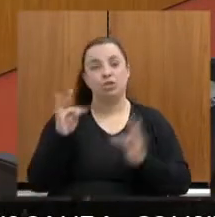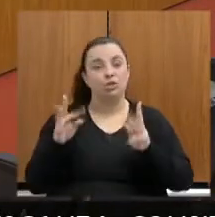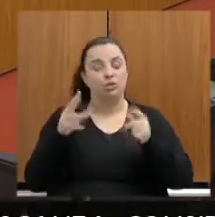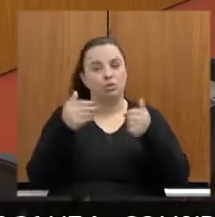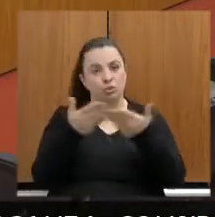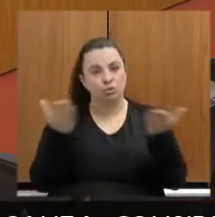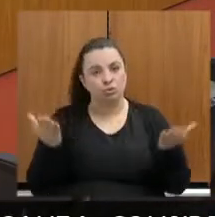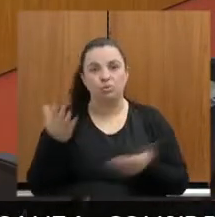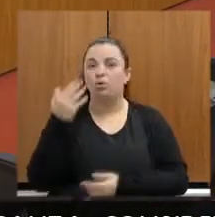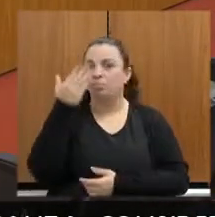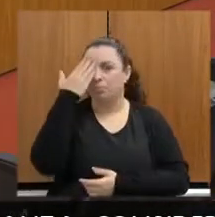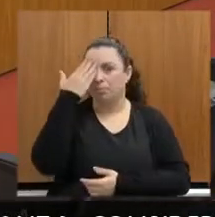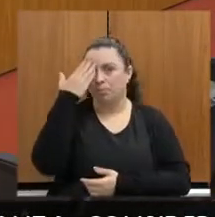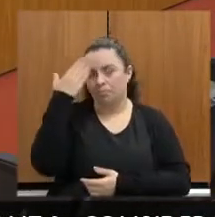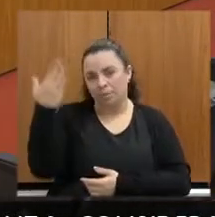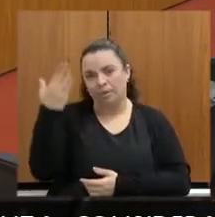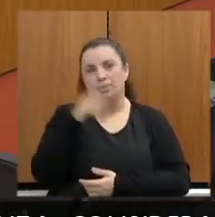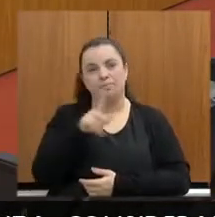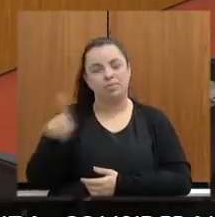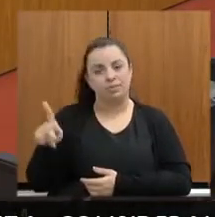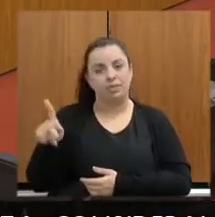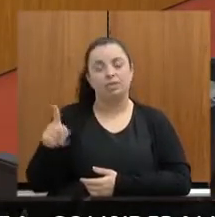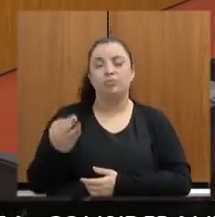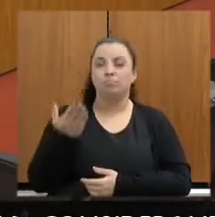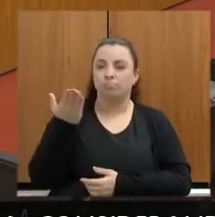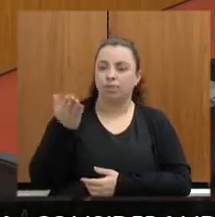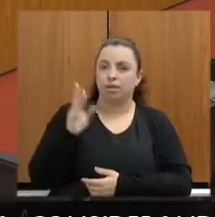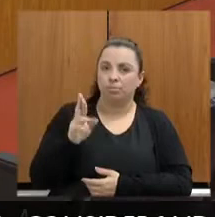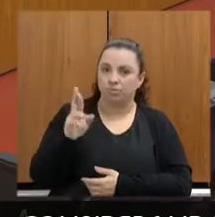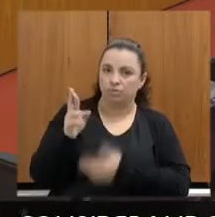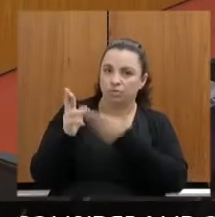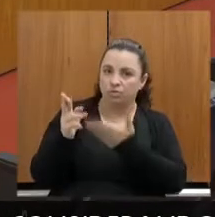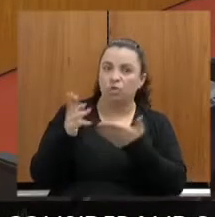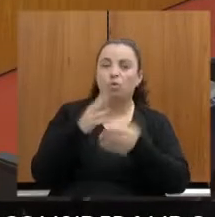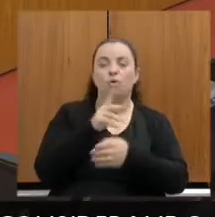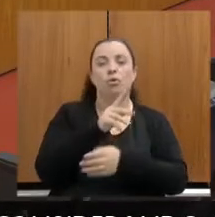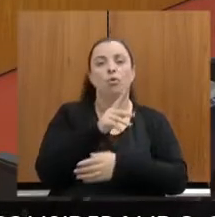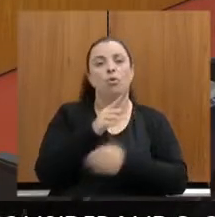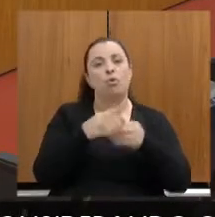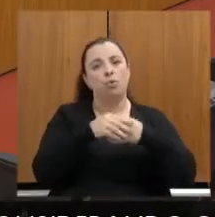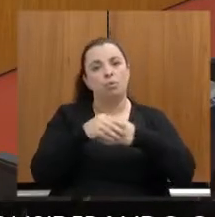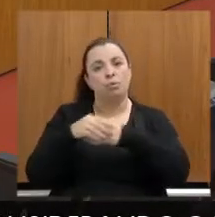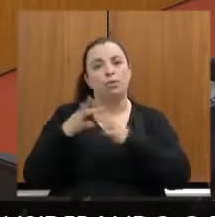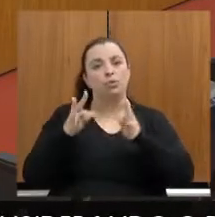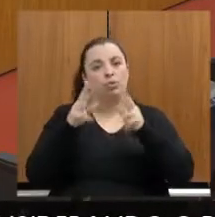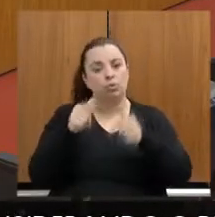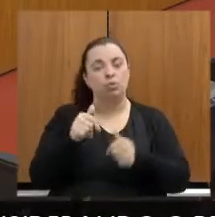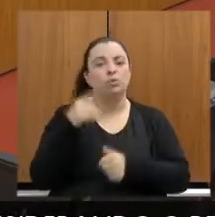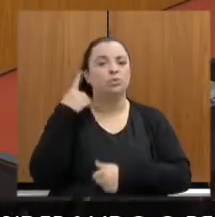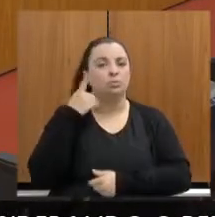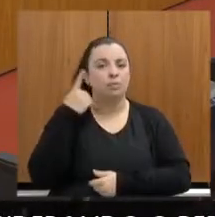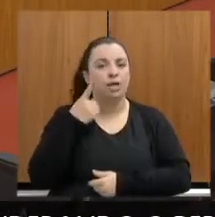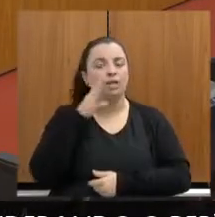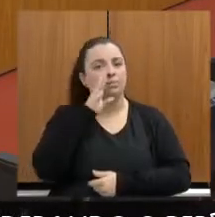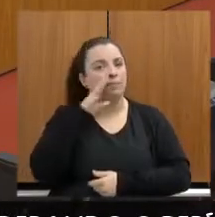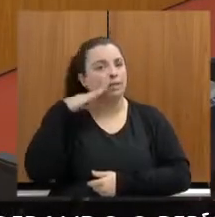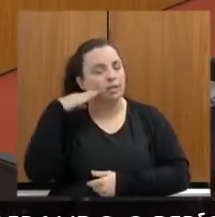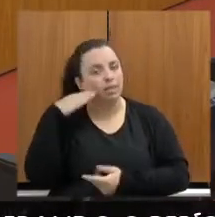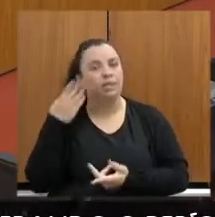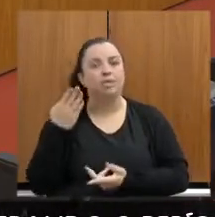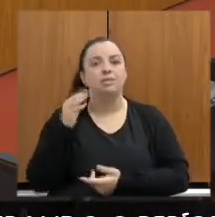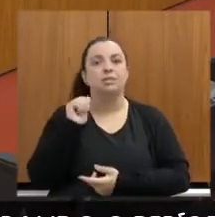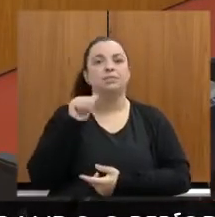Presidente tão seu nome queria cumprimentar toda mesa de tal da Beatriz Bom dia Antonio Carlos